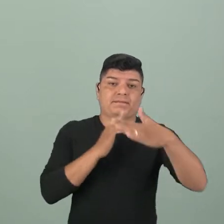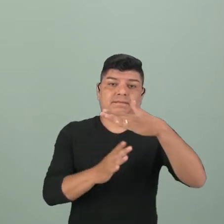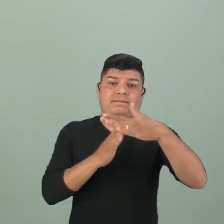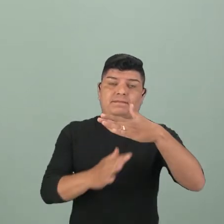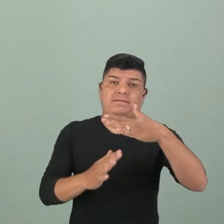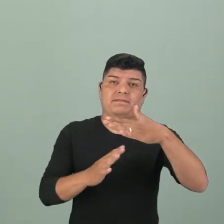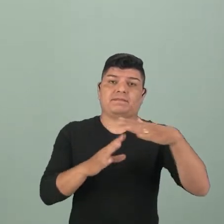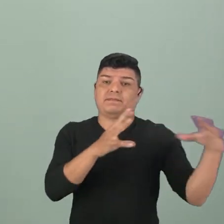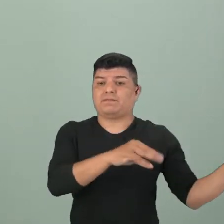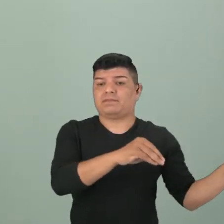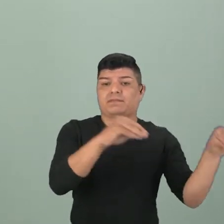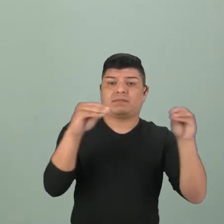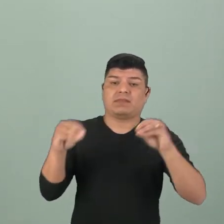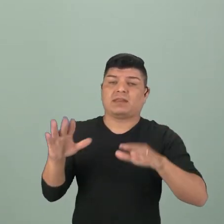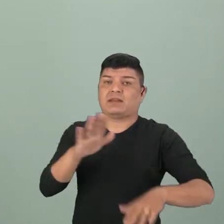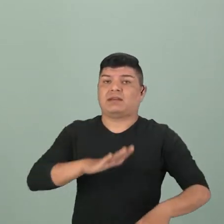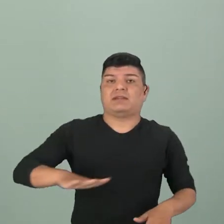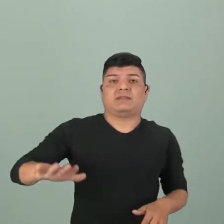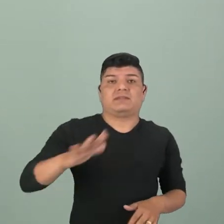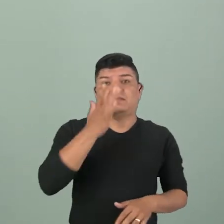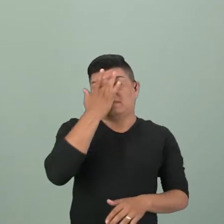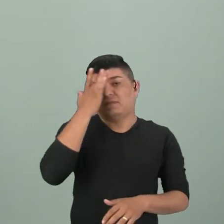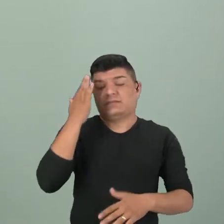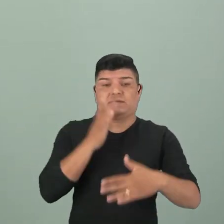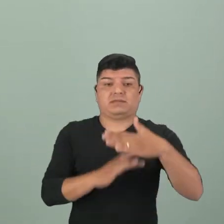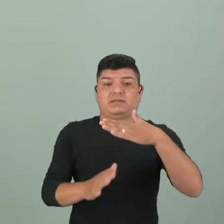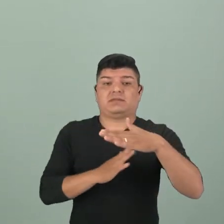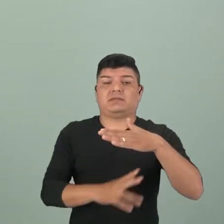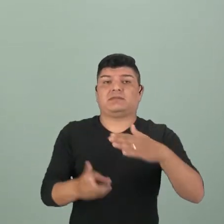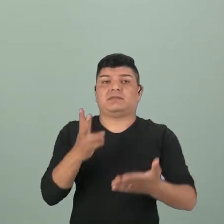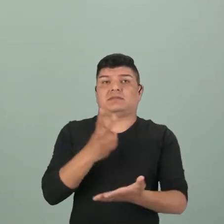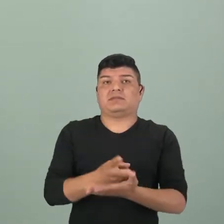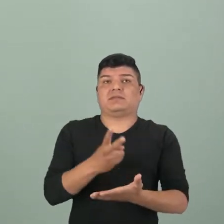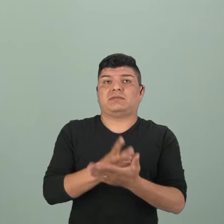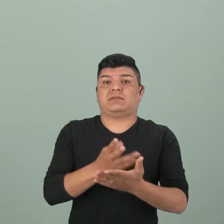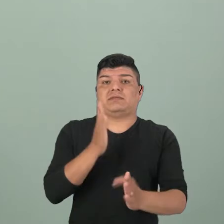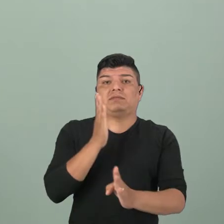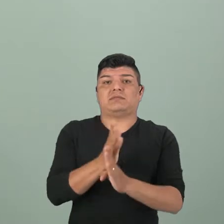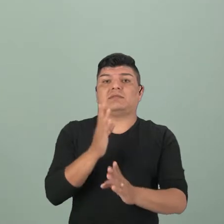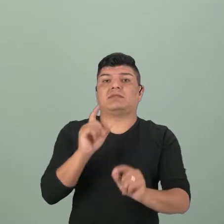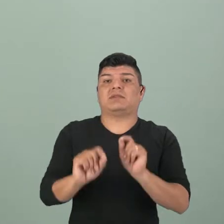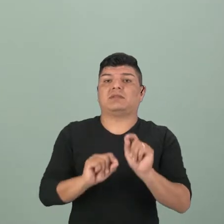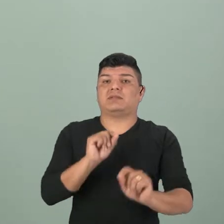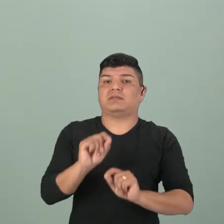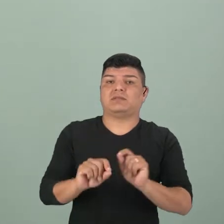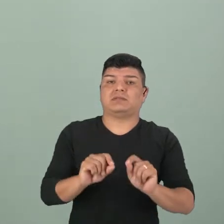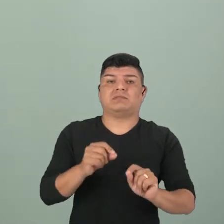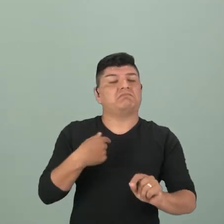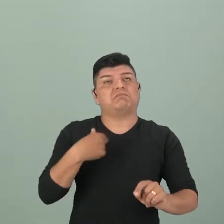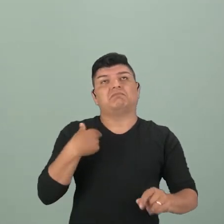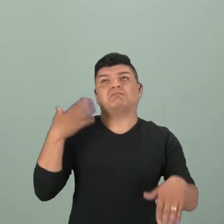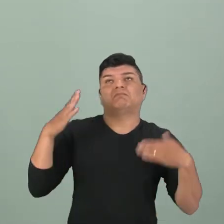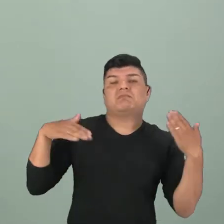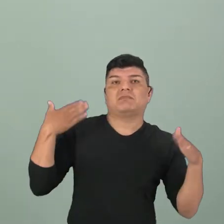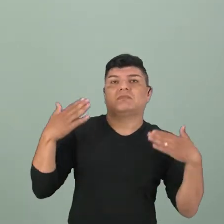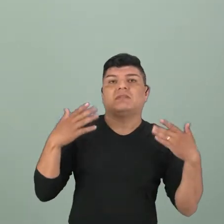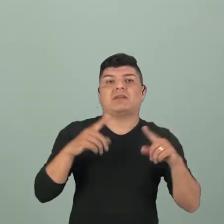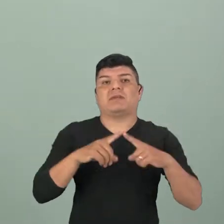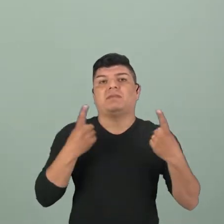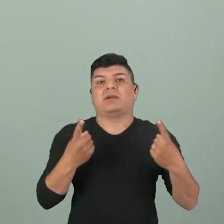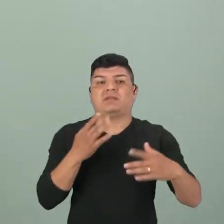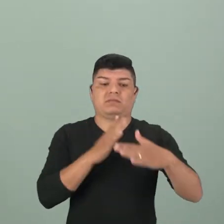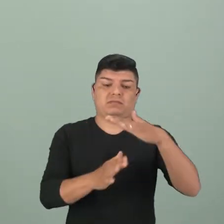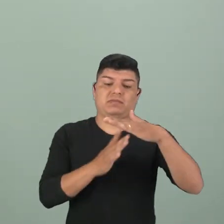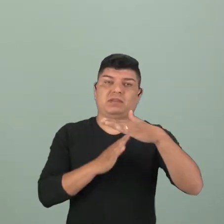migrando também. Mas, em geral, as pessoas migram sempre por algum motivo. Eu posso migrar também porque eu quis só dar uma volta e passear, não, mas quando eu